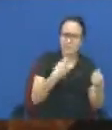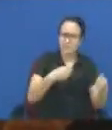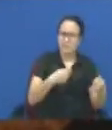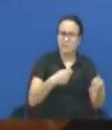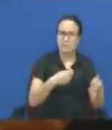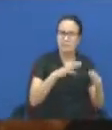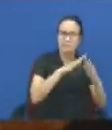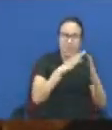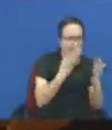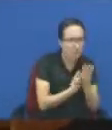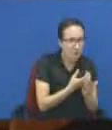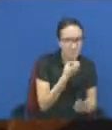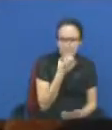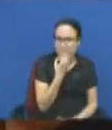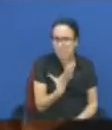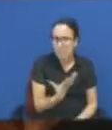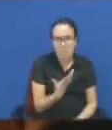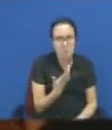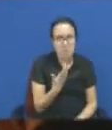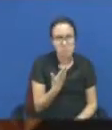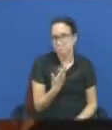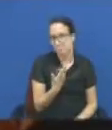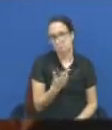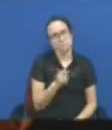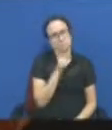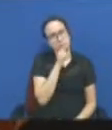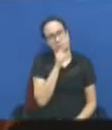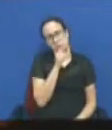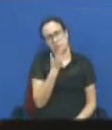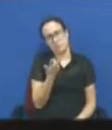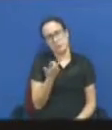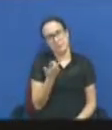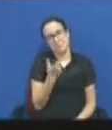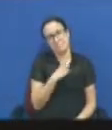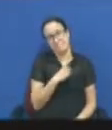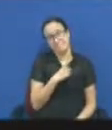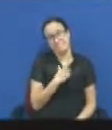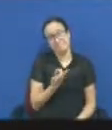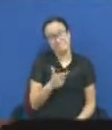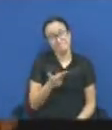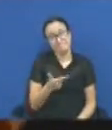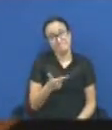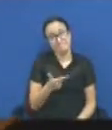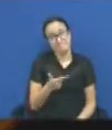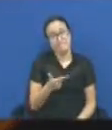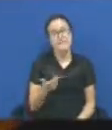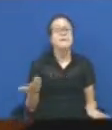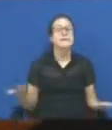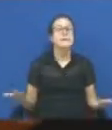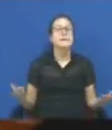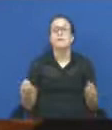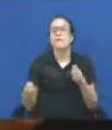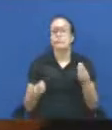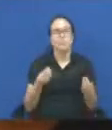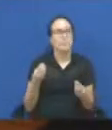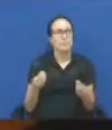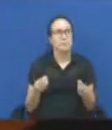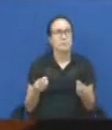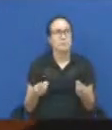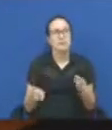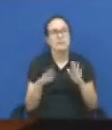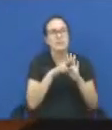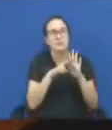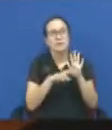a escola não tem o padrão que necessita ter, eu acho que, antes de tudo, e se são políticas públicas,